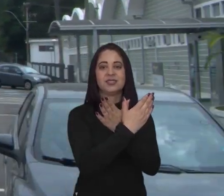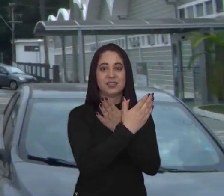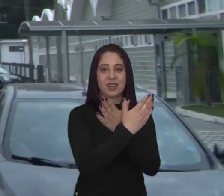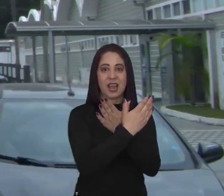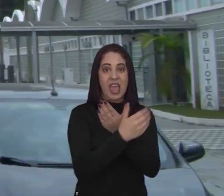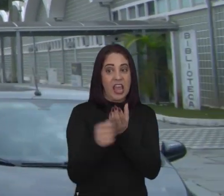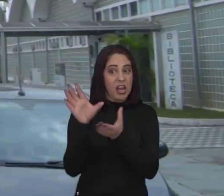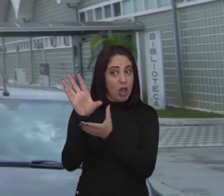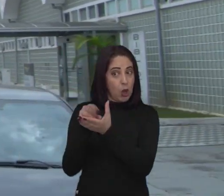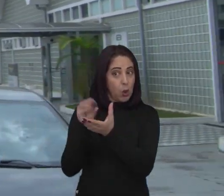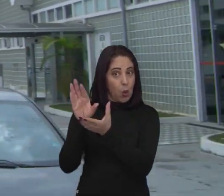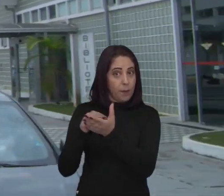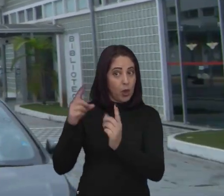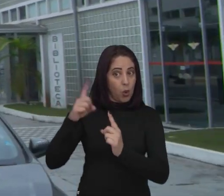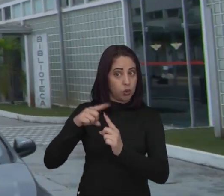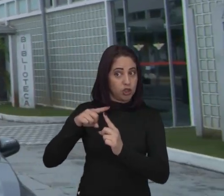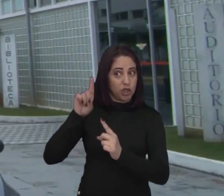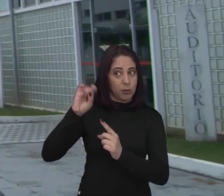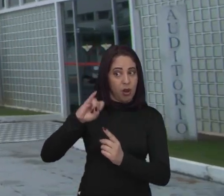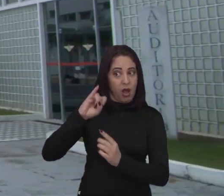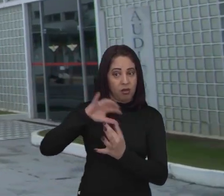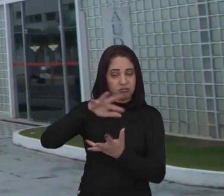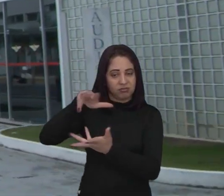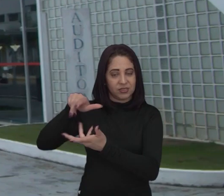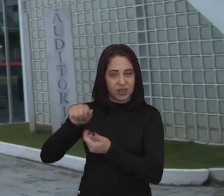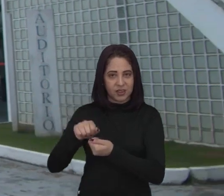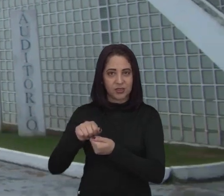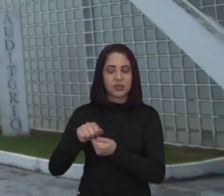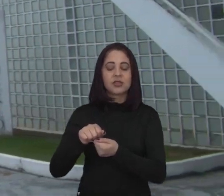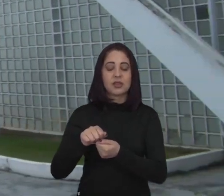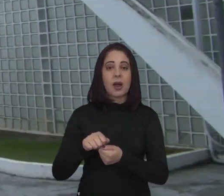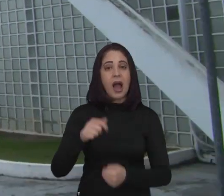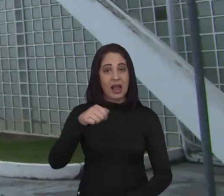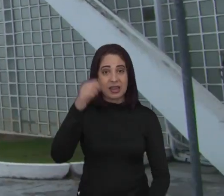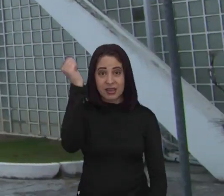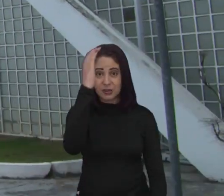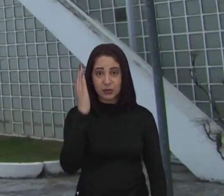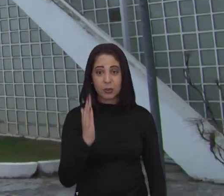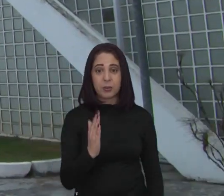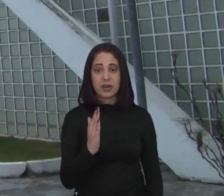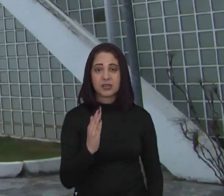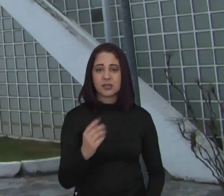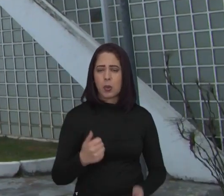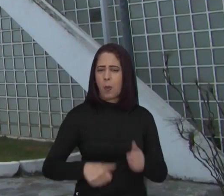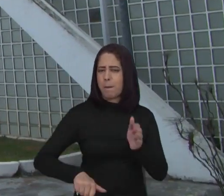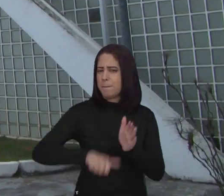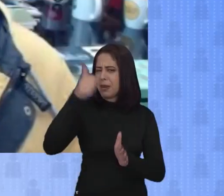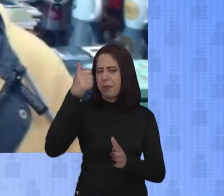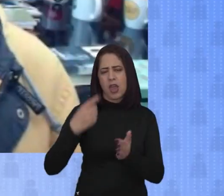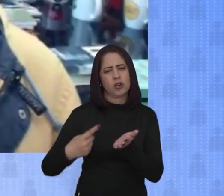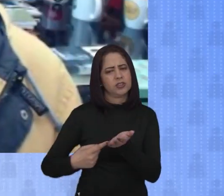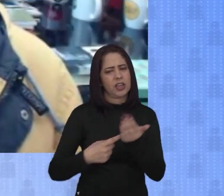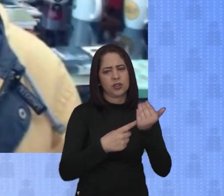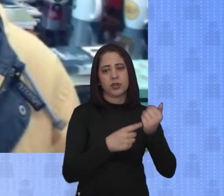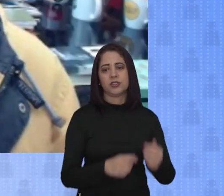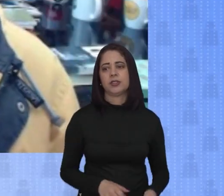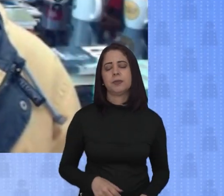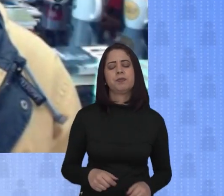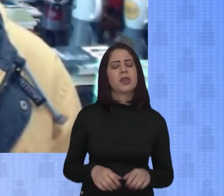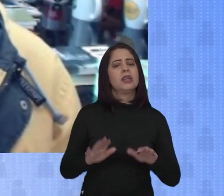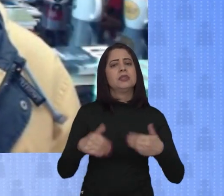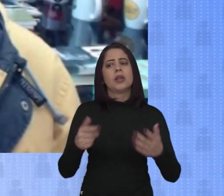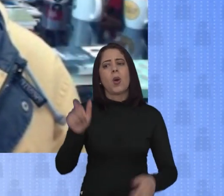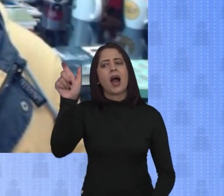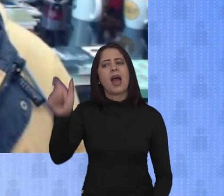educação internacionais, foi o primeiro passo para tornar o Brasil um expoente em tecnologia. Ele resolve criar